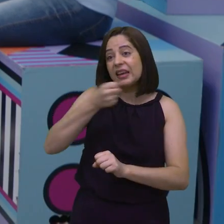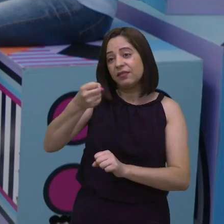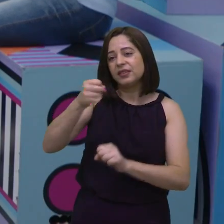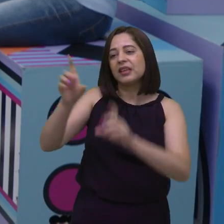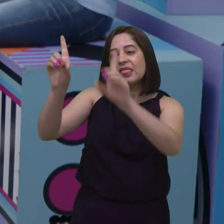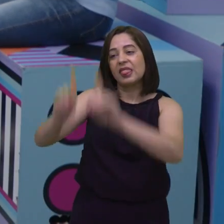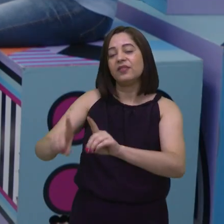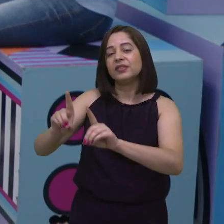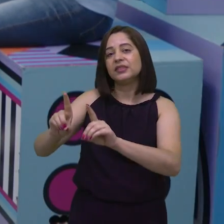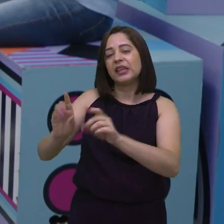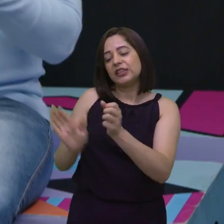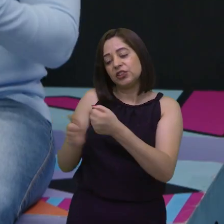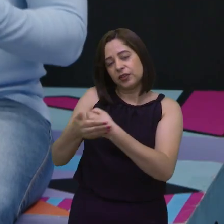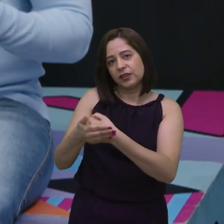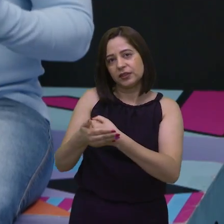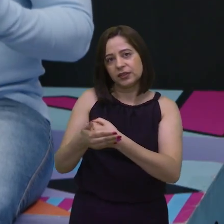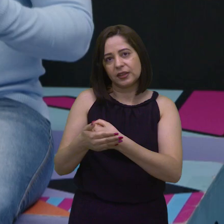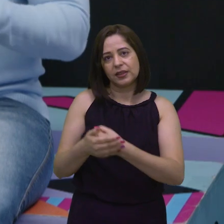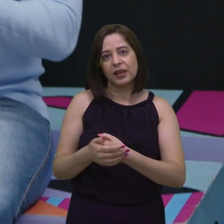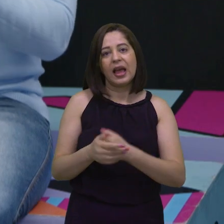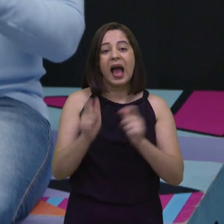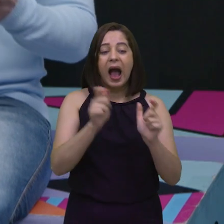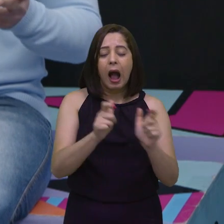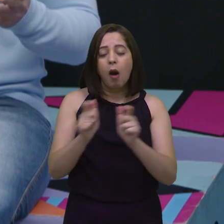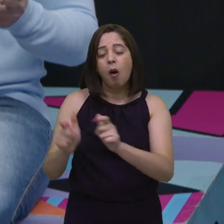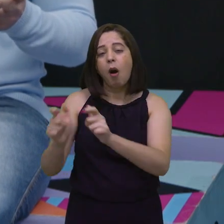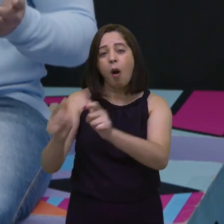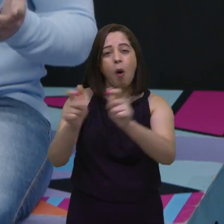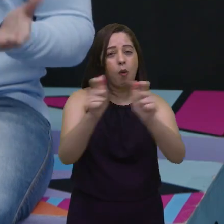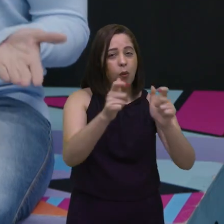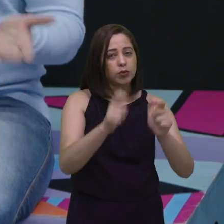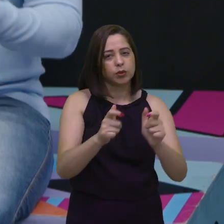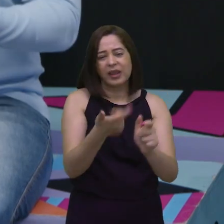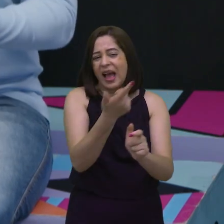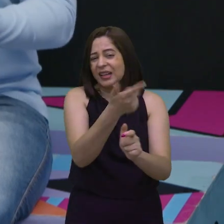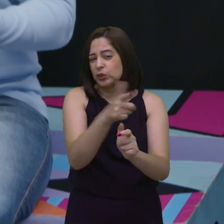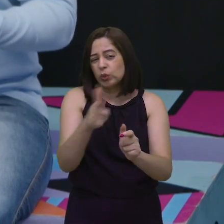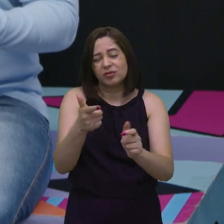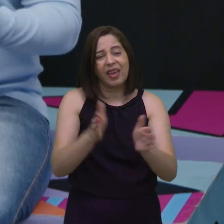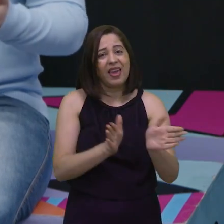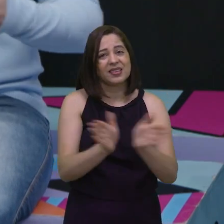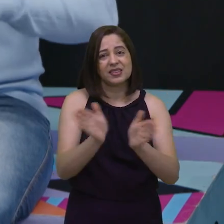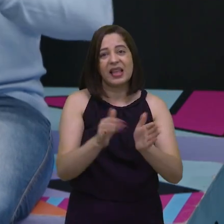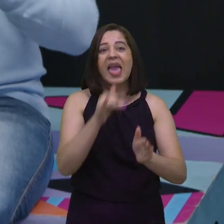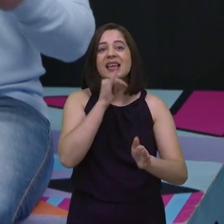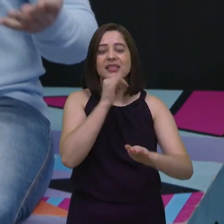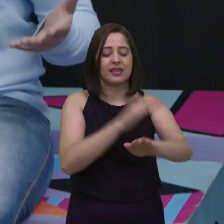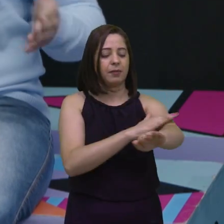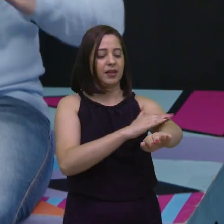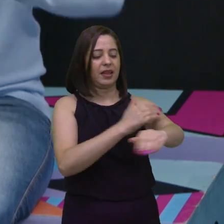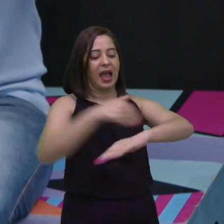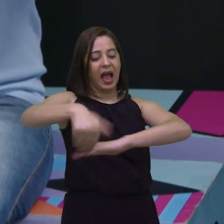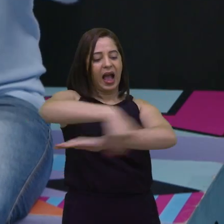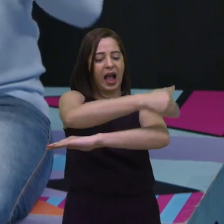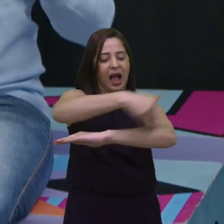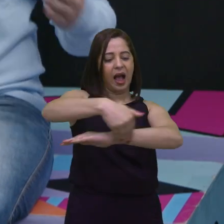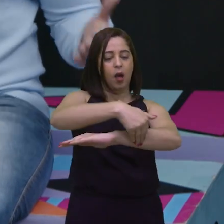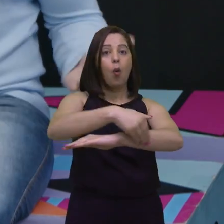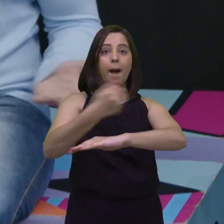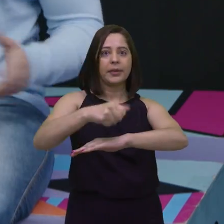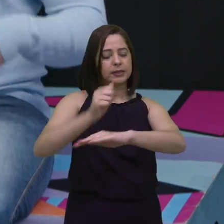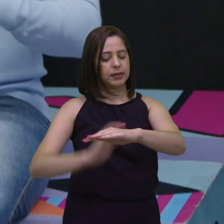Tem alguns lugares que pensam na acessibilidade, nem sempre de fato supre a necessidade, por exemplo, não é toda rampa que está na